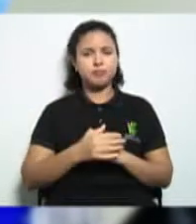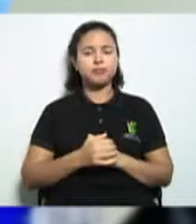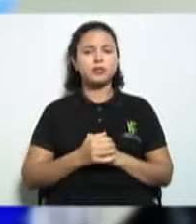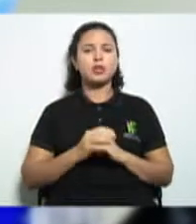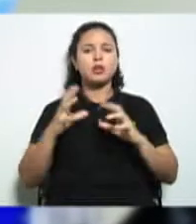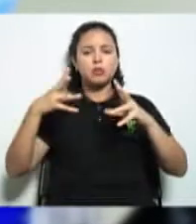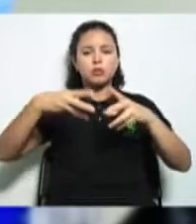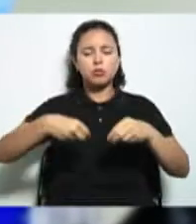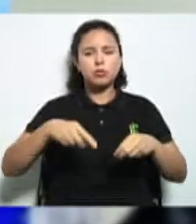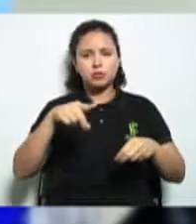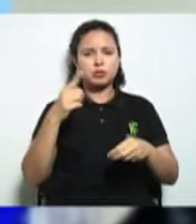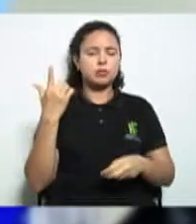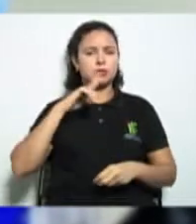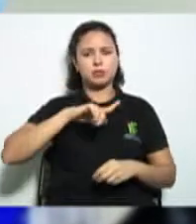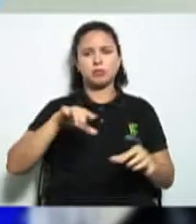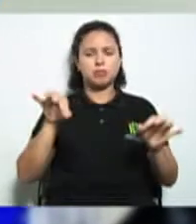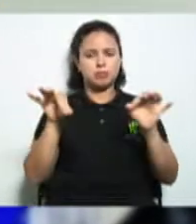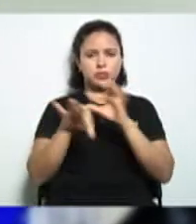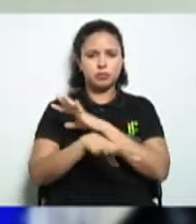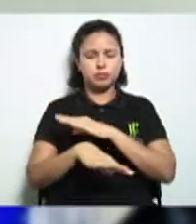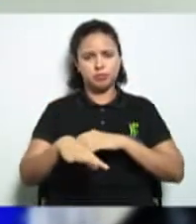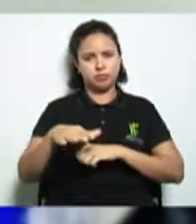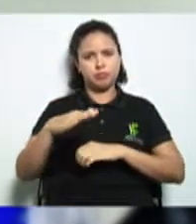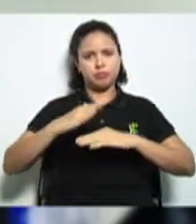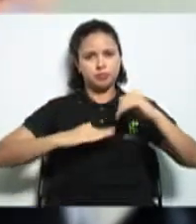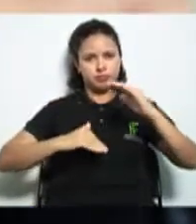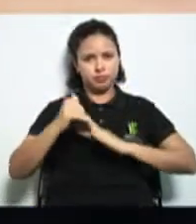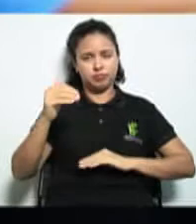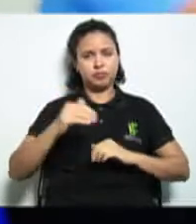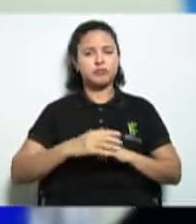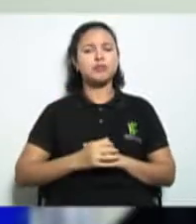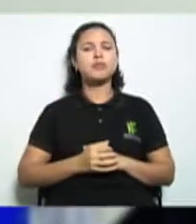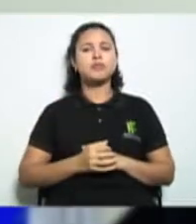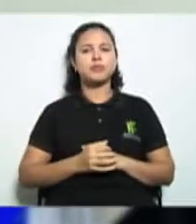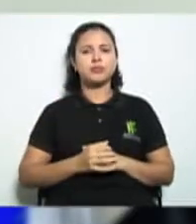pra você ser uma ótima profissional. Ok, Tá bom? obrigada.